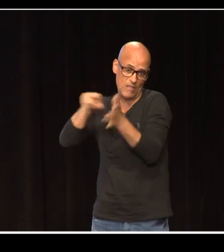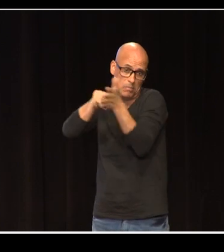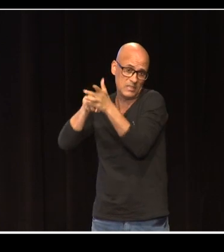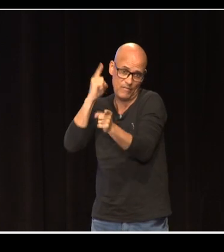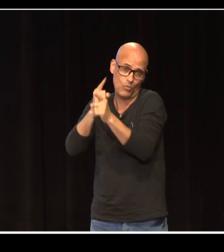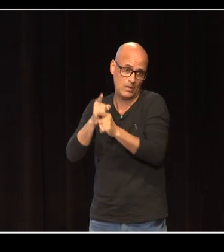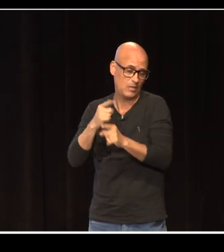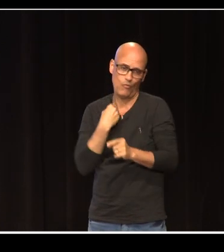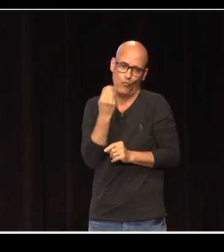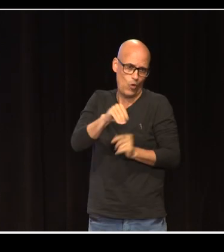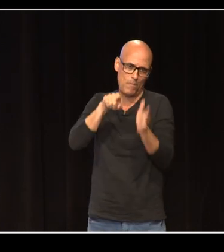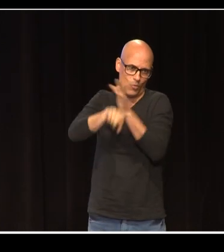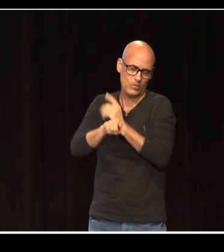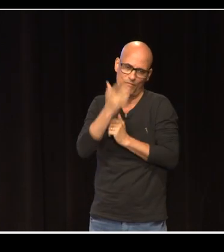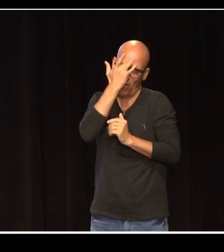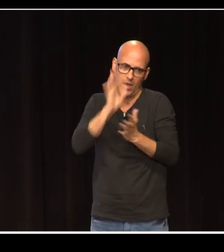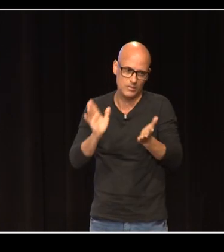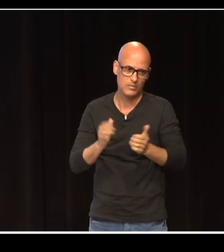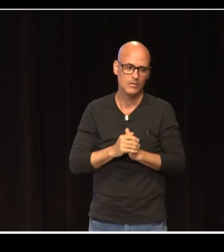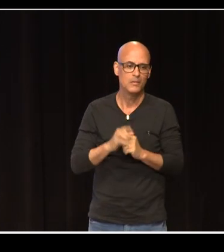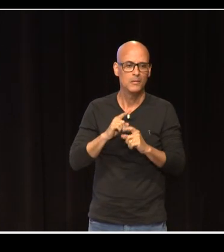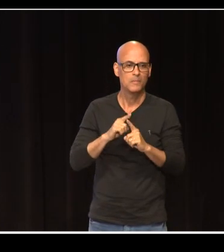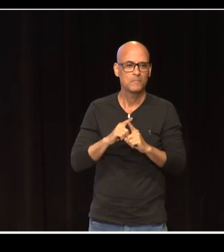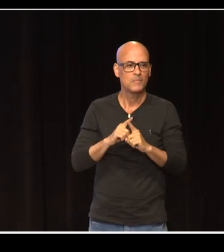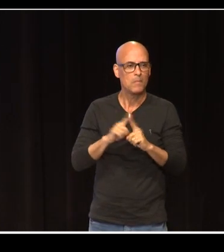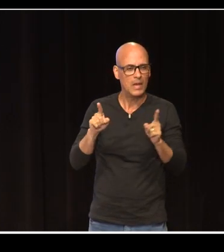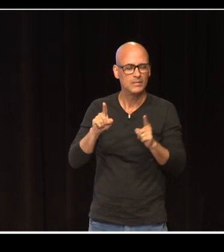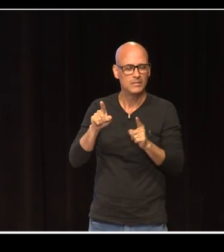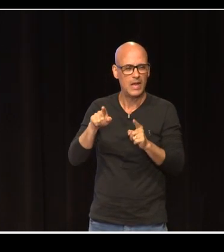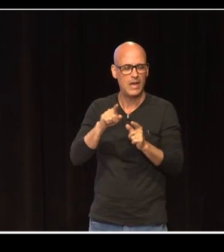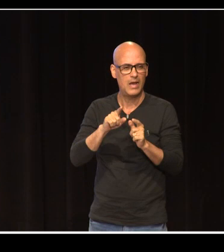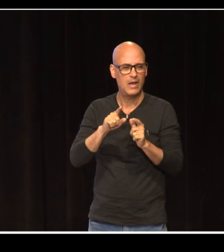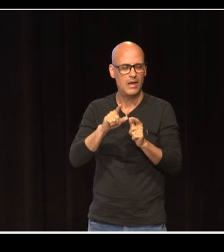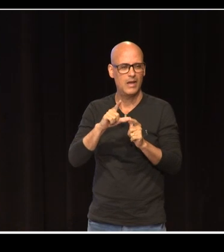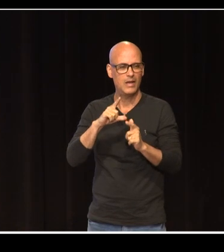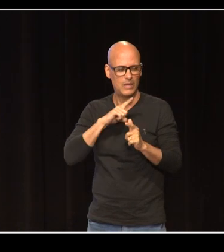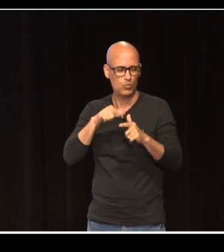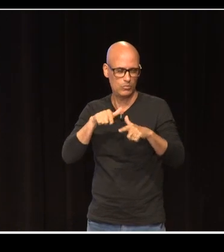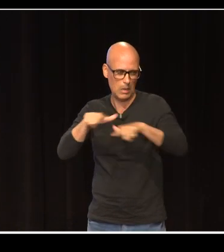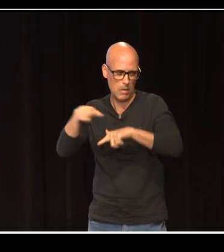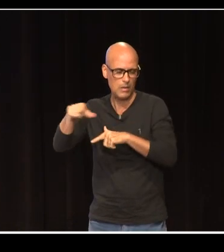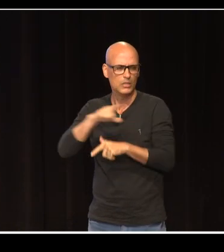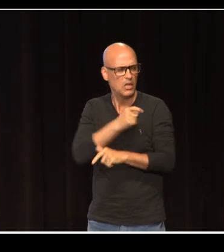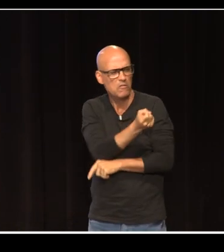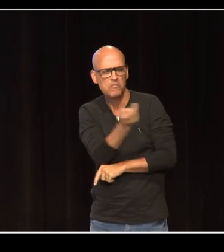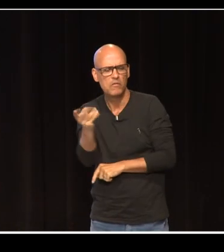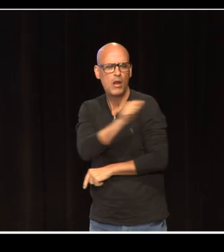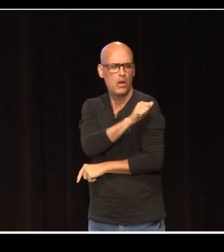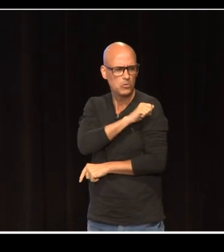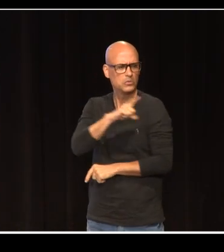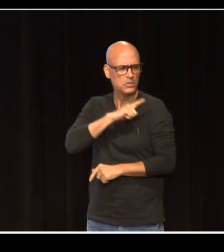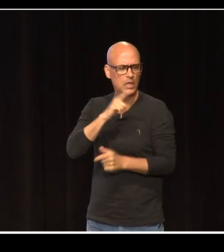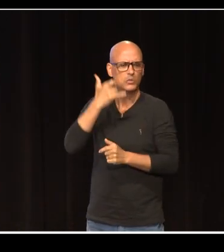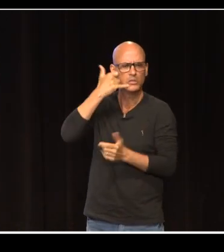Então, nessa atividade, tudo bem, nessa atividade, tinham vários alunos com celular e, num determinado momento,